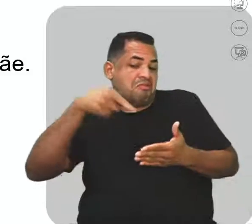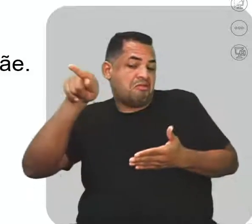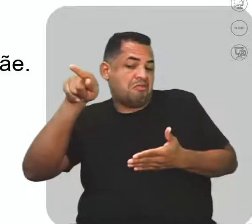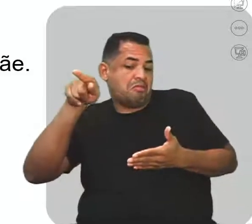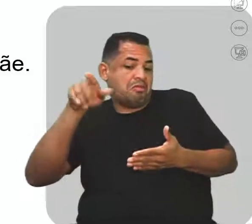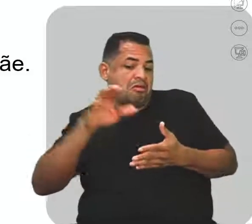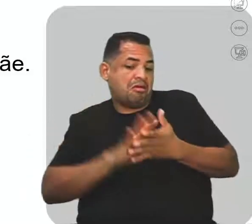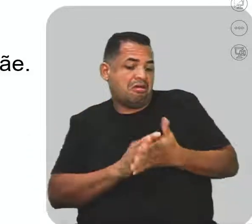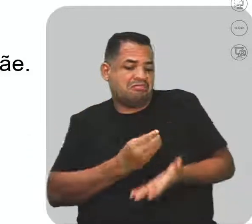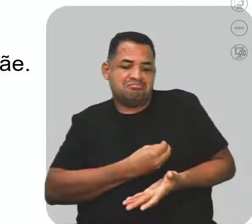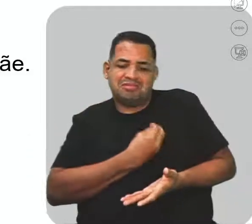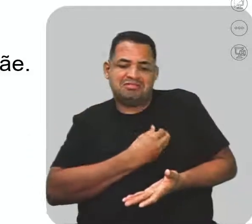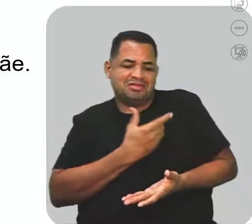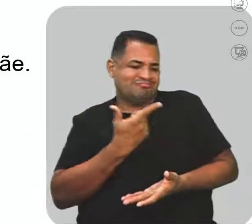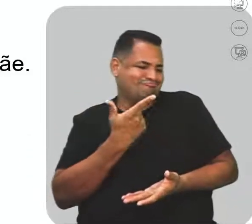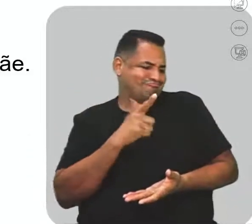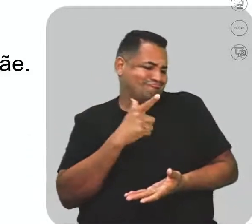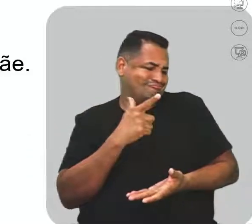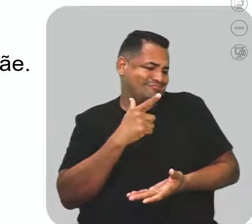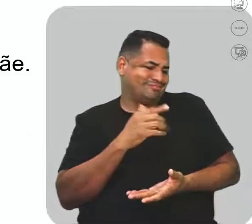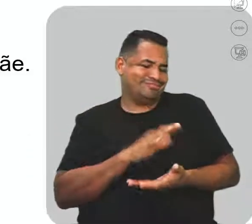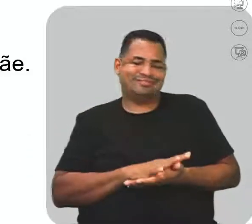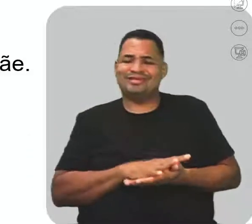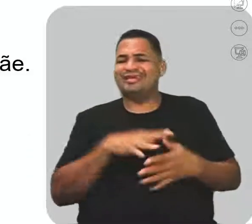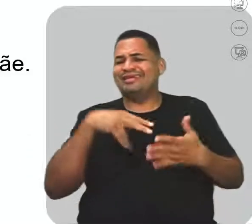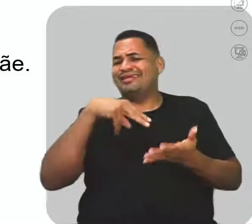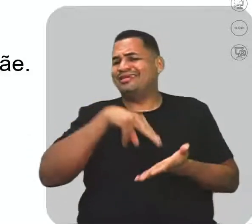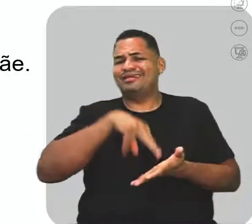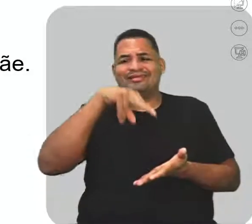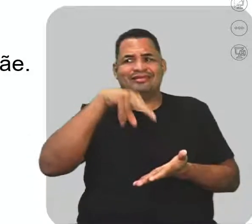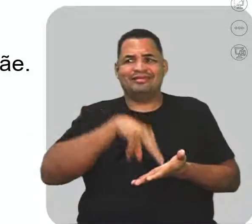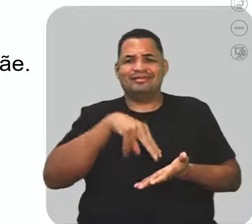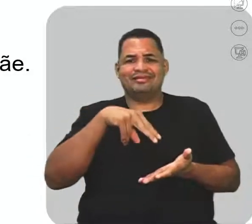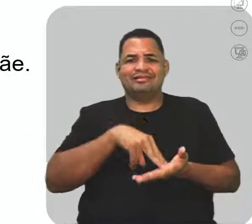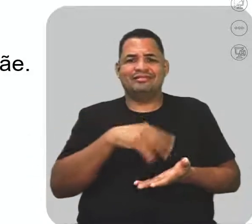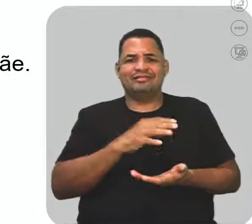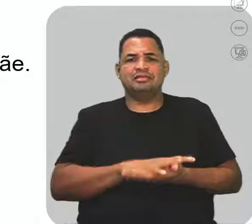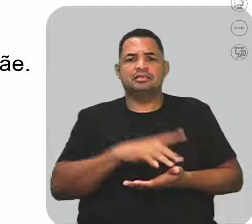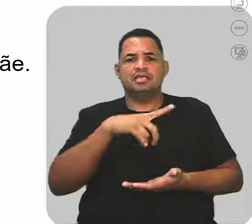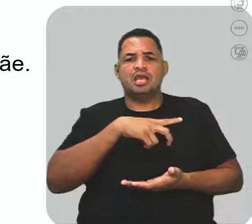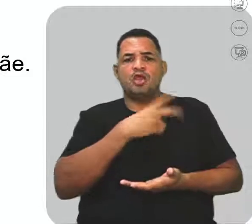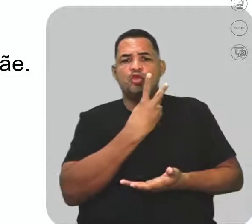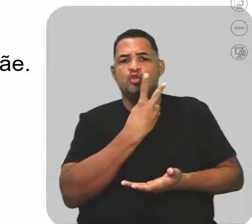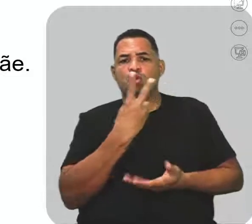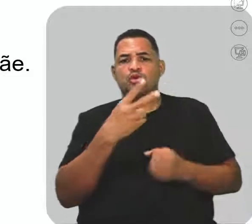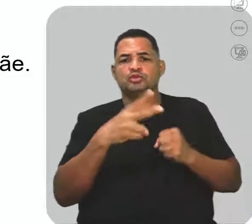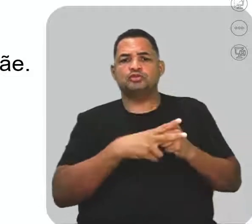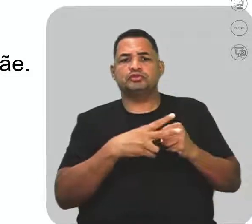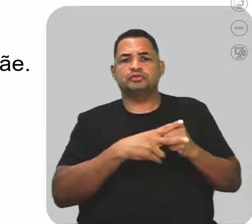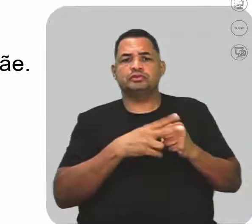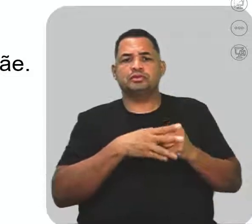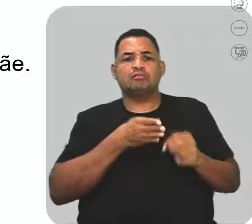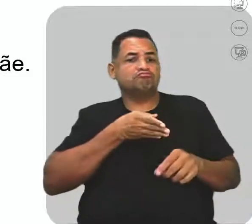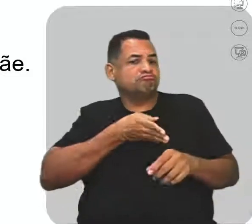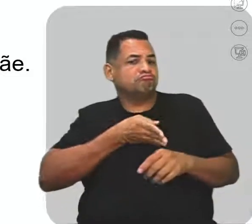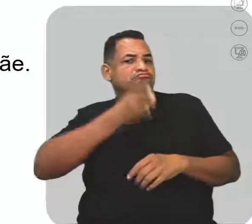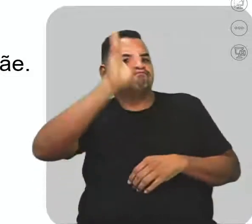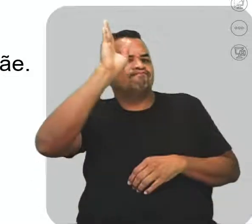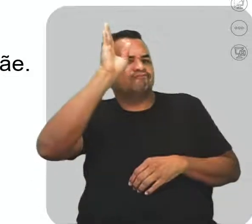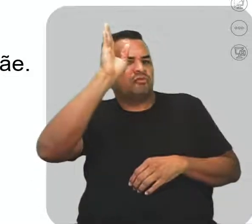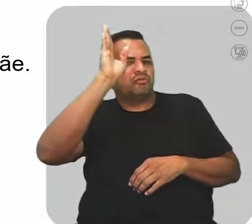vida ficou sem alegrias. Então, nós temos esse período construído com dois verbos, né? O verbo partir e o